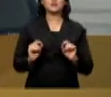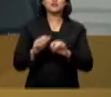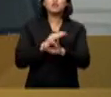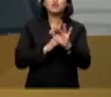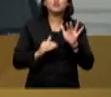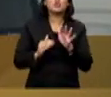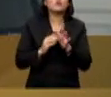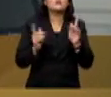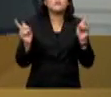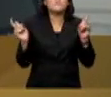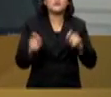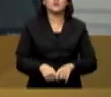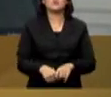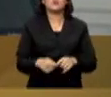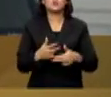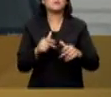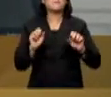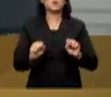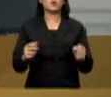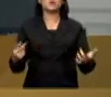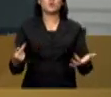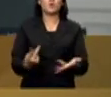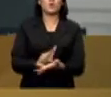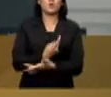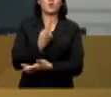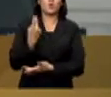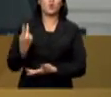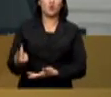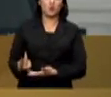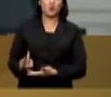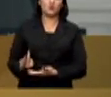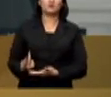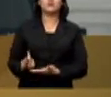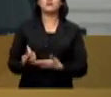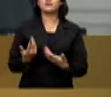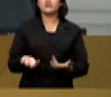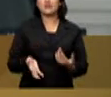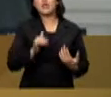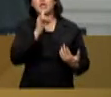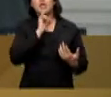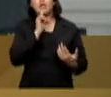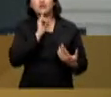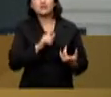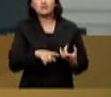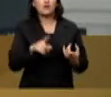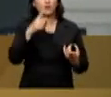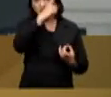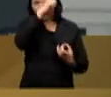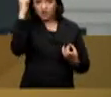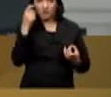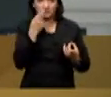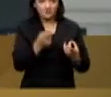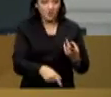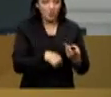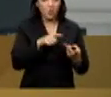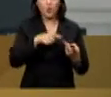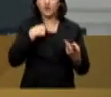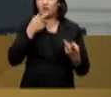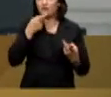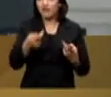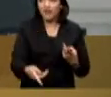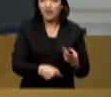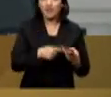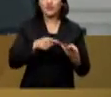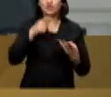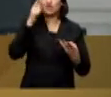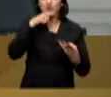hipóteses possíveis, aquelas levantadas pelo ministro Ricardo Lewandowski, as que eu levantei, o próprio ministro Gilmar e